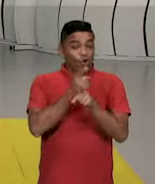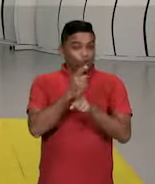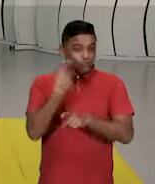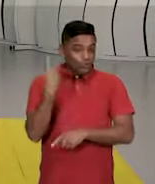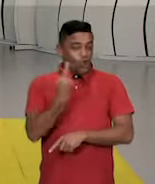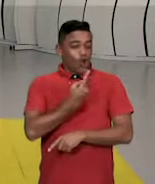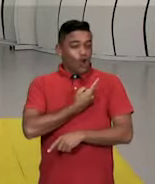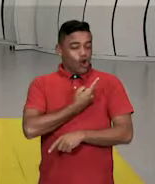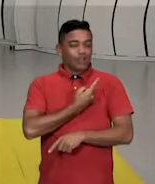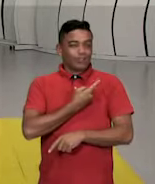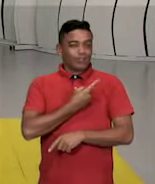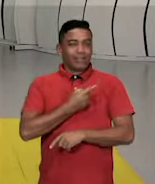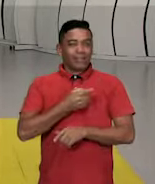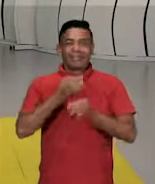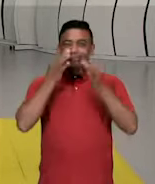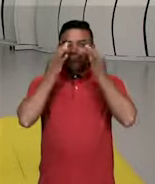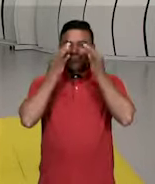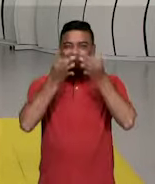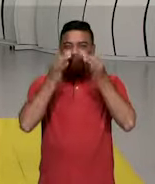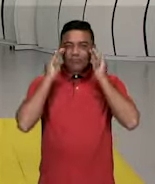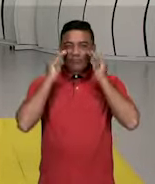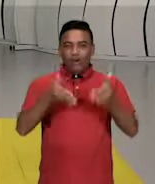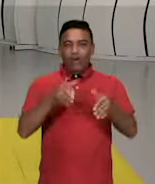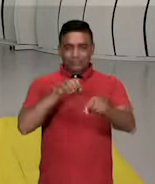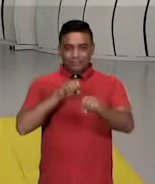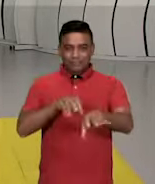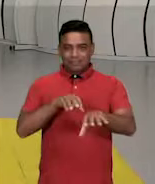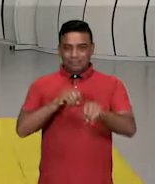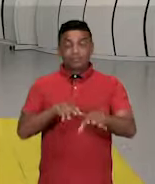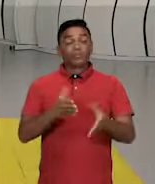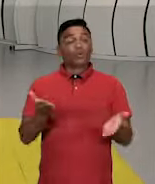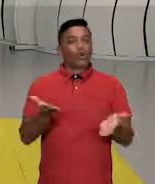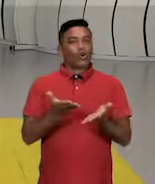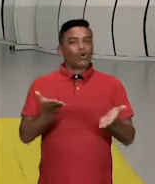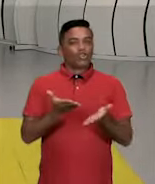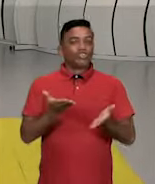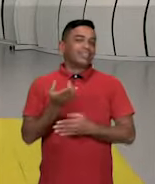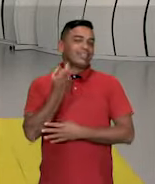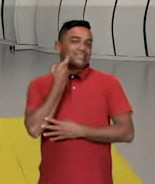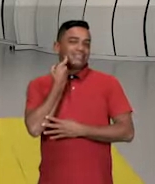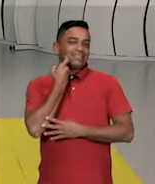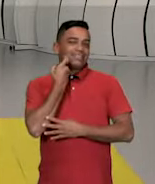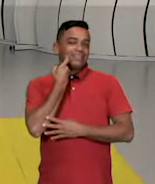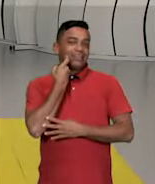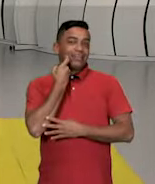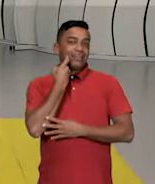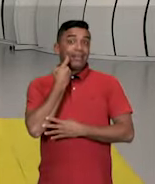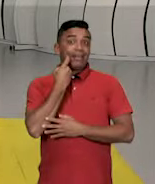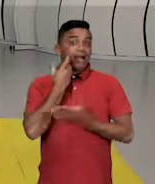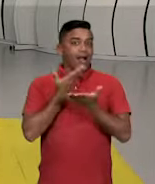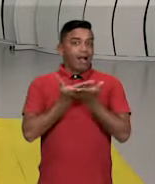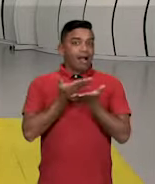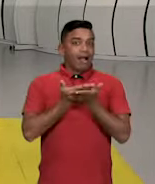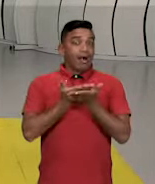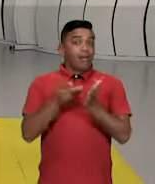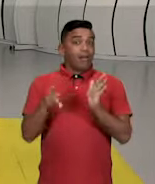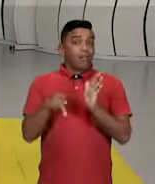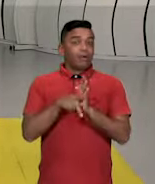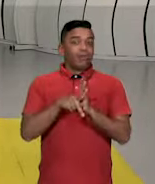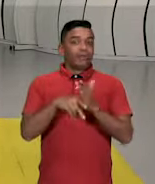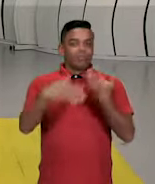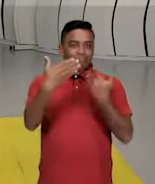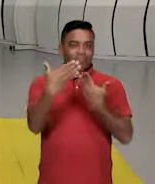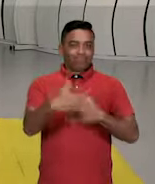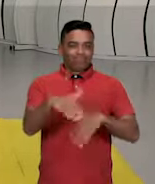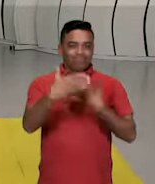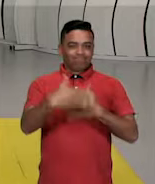aqui no programa Se Liga na Educação. Hoje, sexta-feira, aula dedicada ao Exame